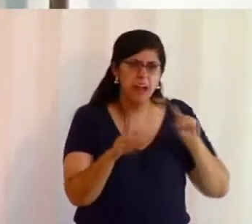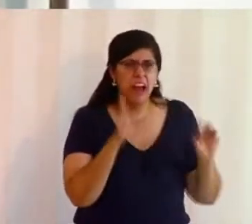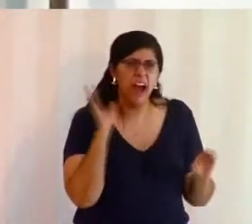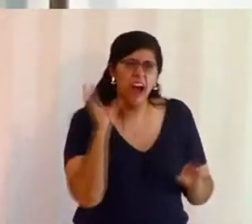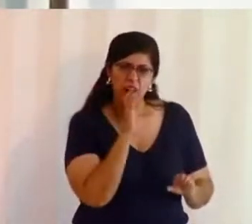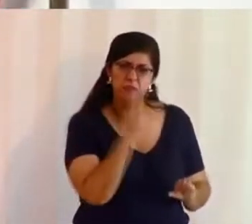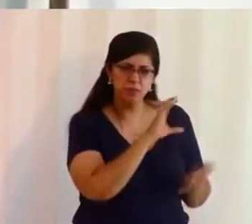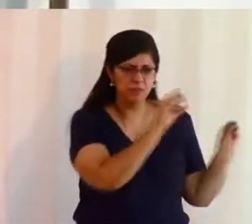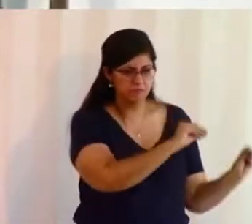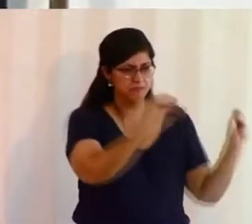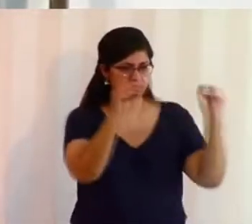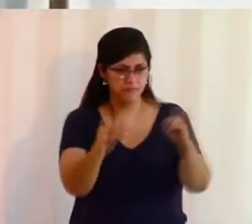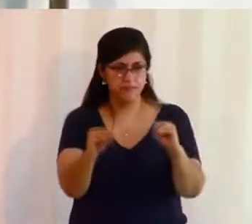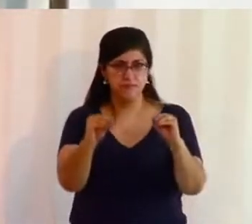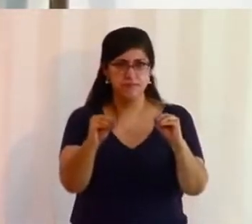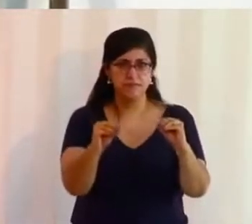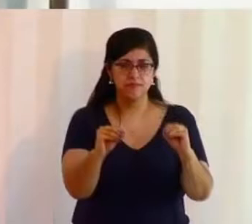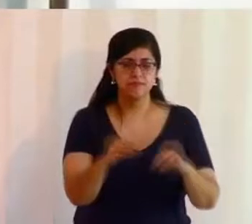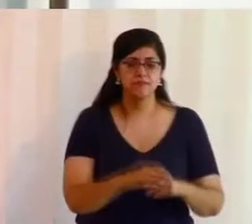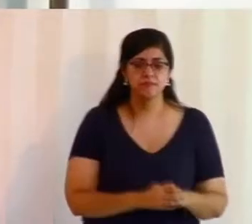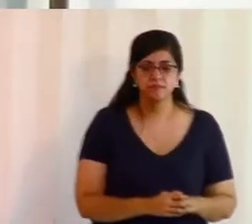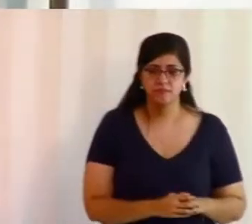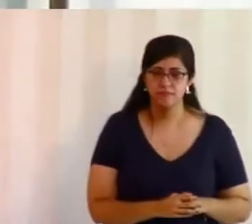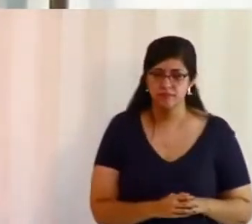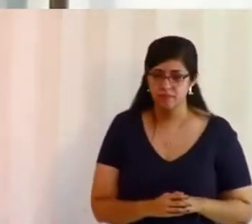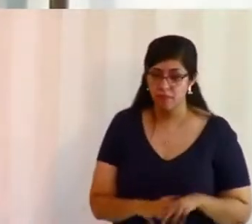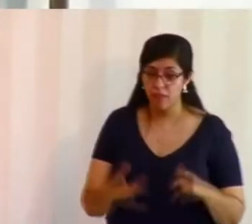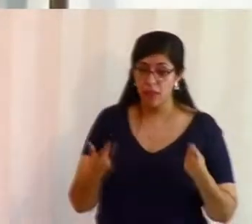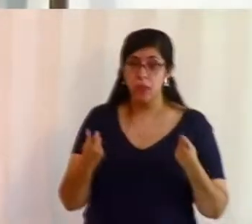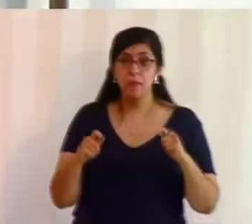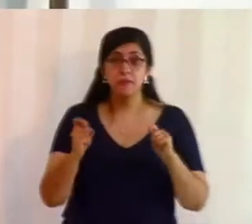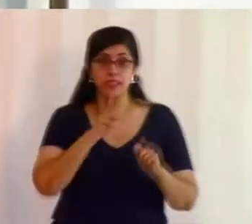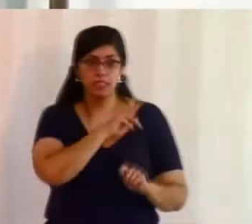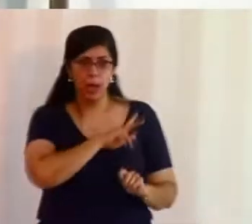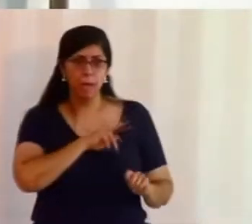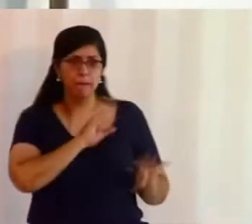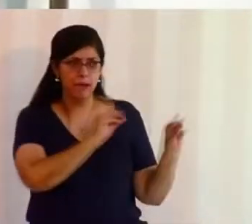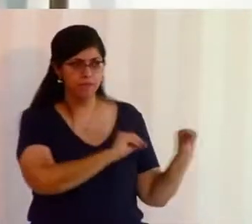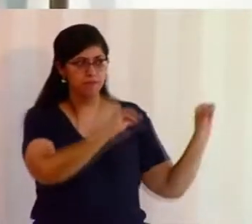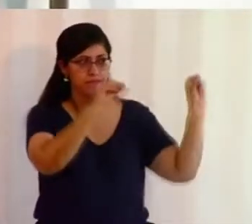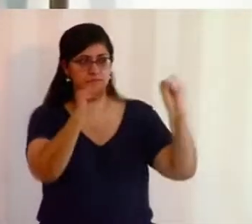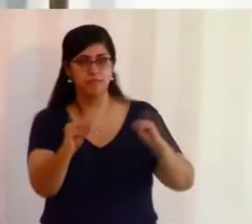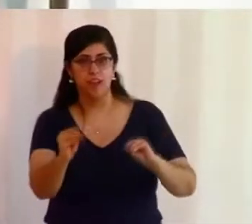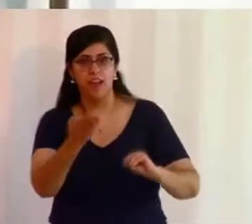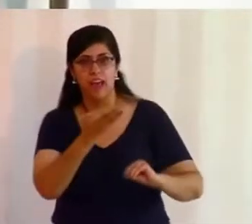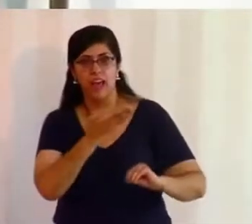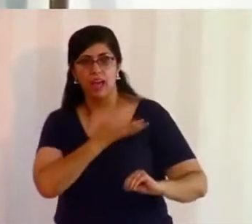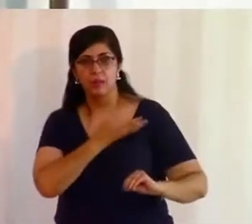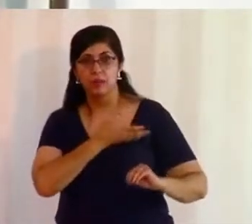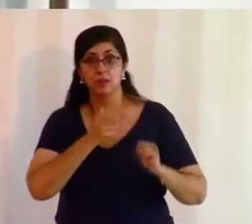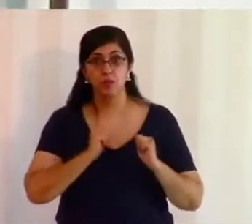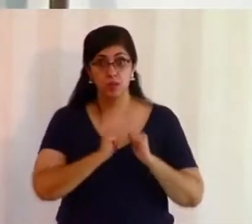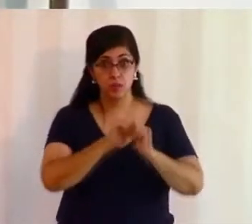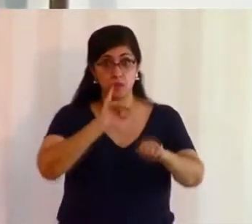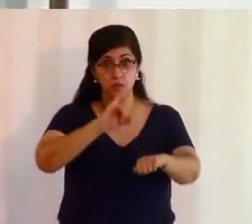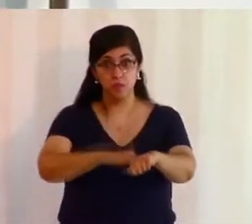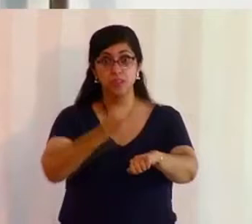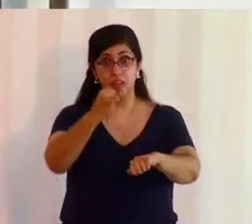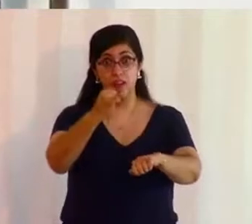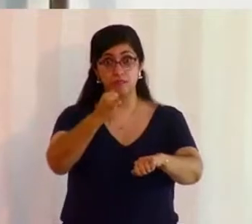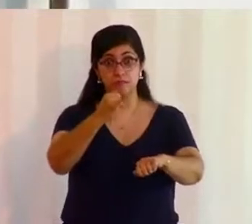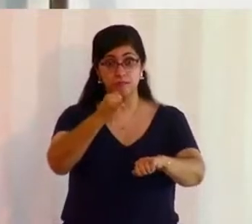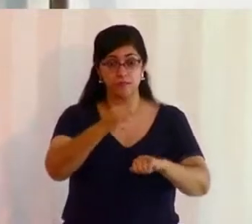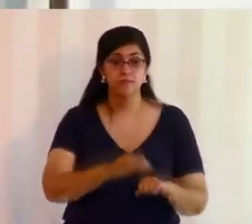Antioquia, porque surgirá uma situação que dependerá agora de Paulo e seus companheiros irem a Jerusalém, porque suscitou-se lá